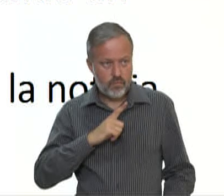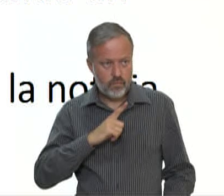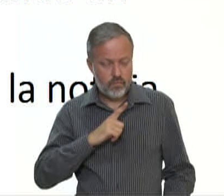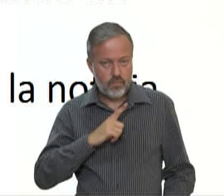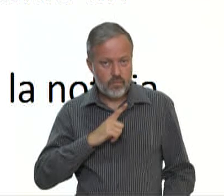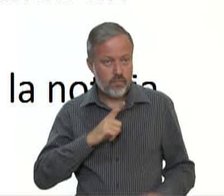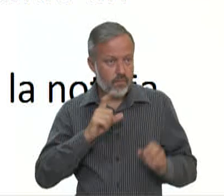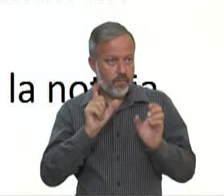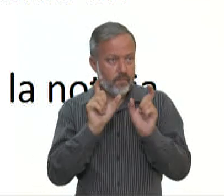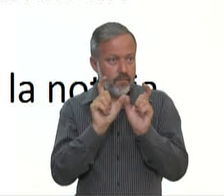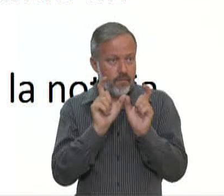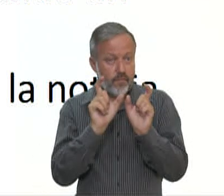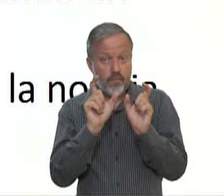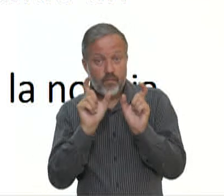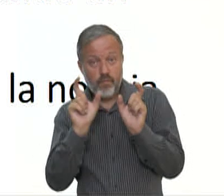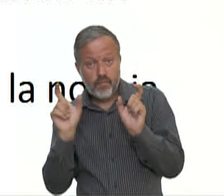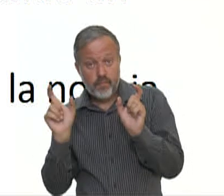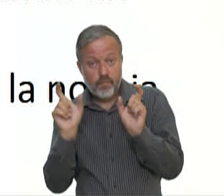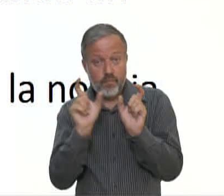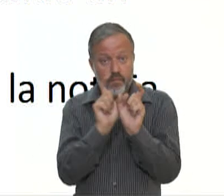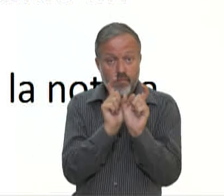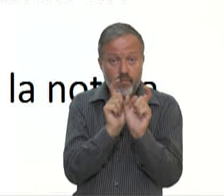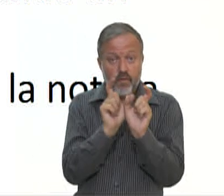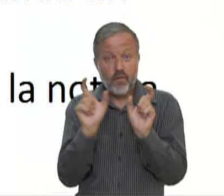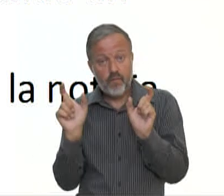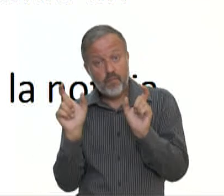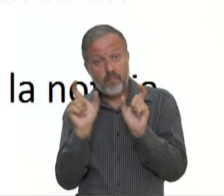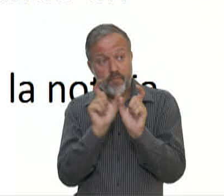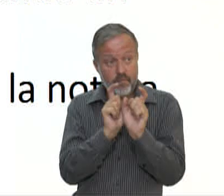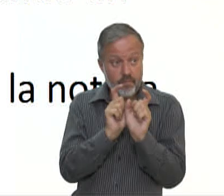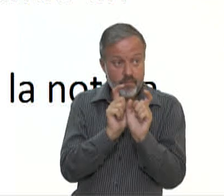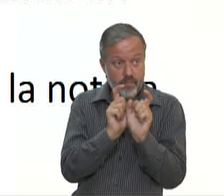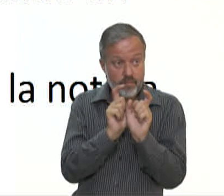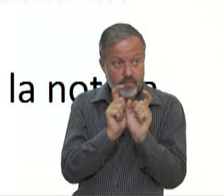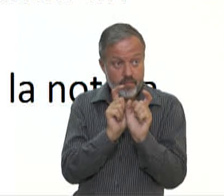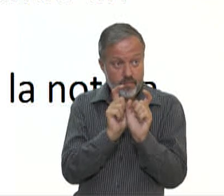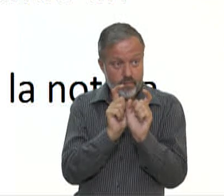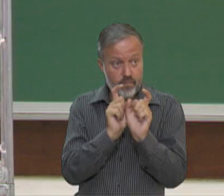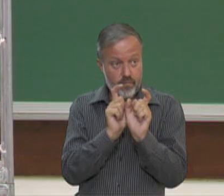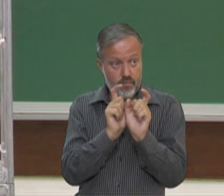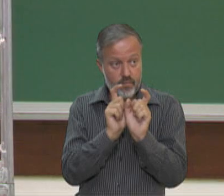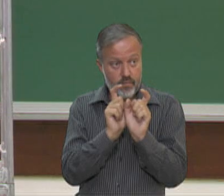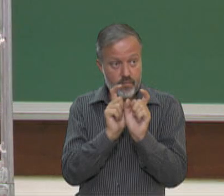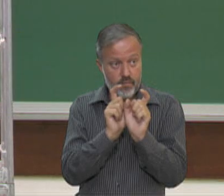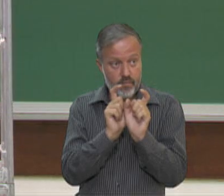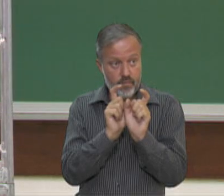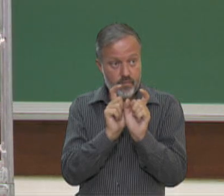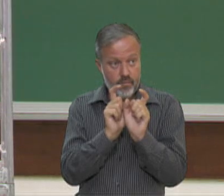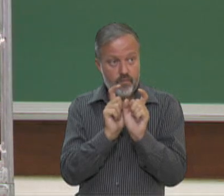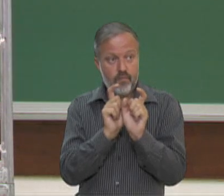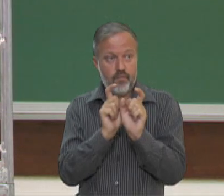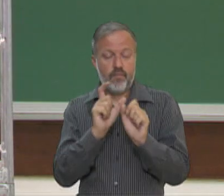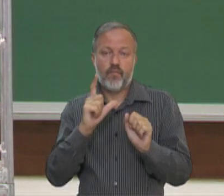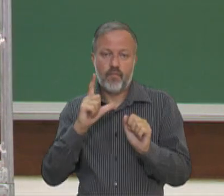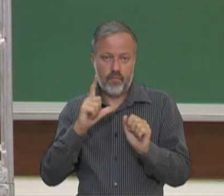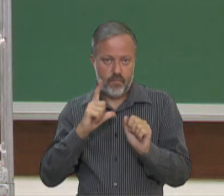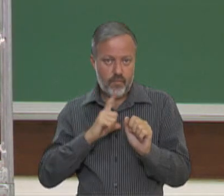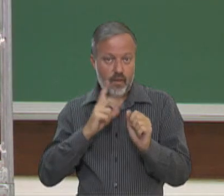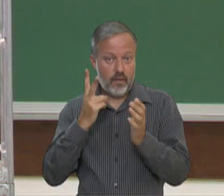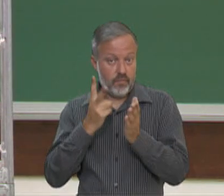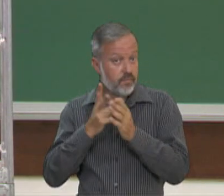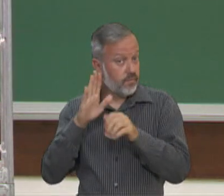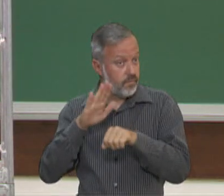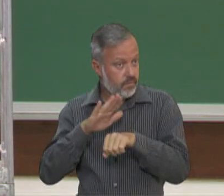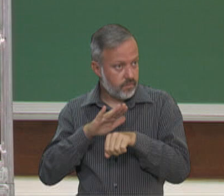A vezes aparece, a vezes não. É como uma segunda chamada. Então, essa